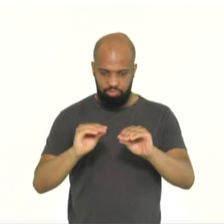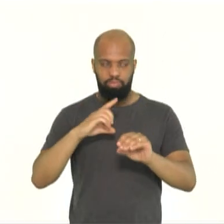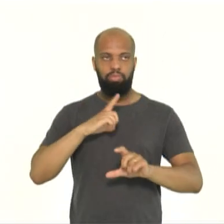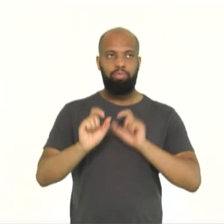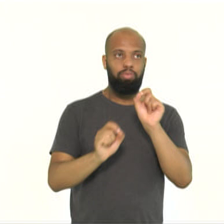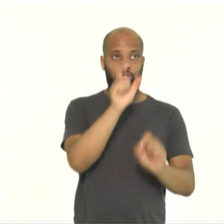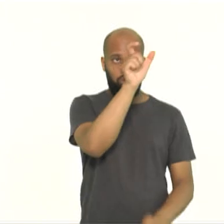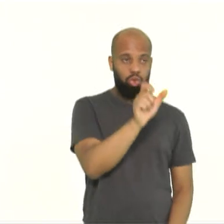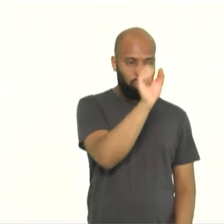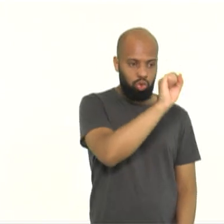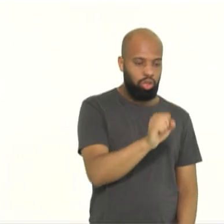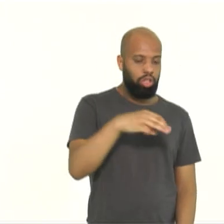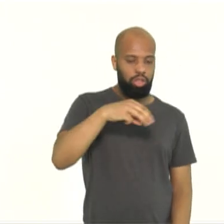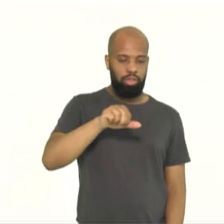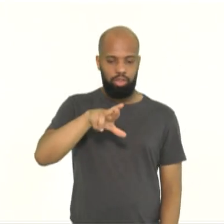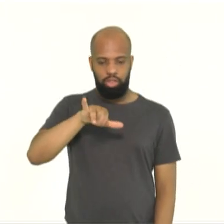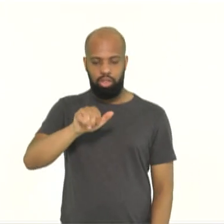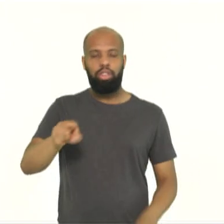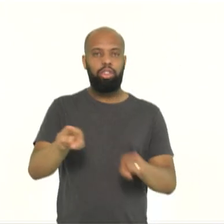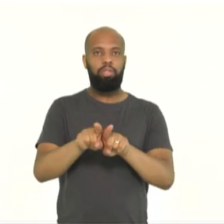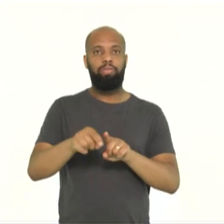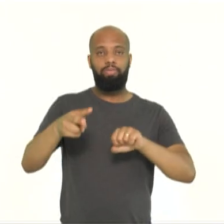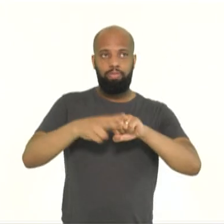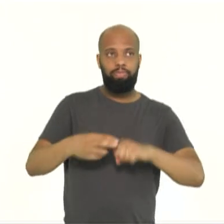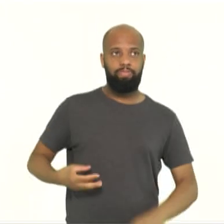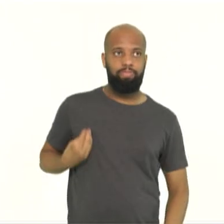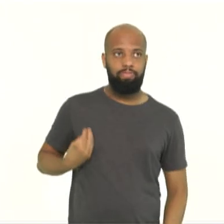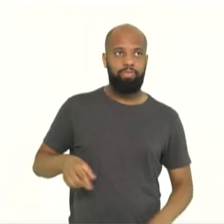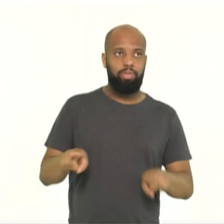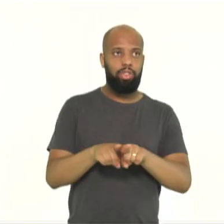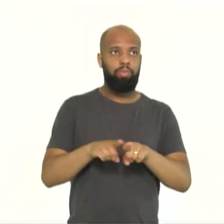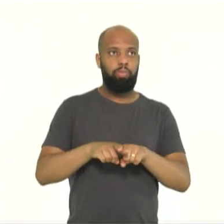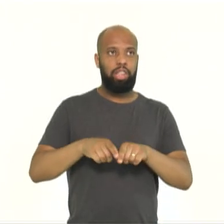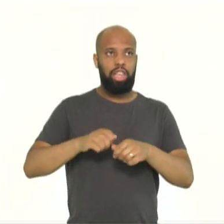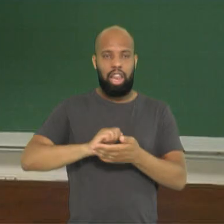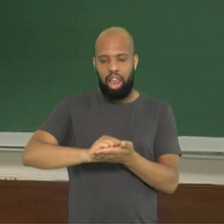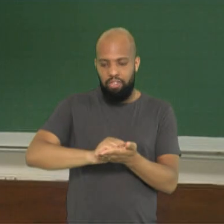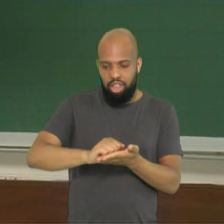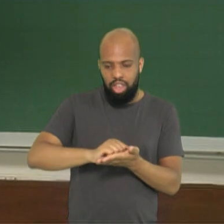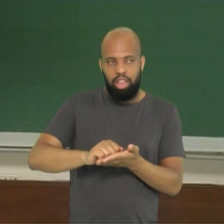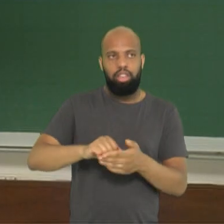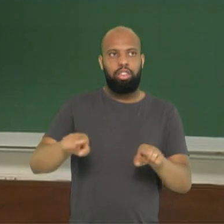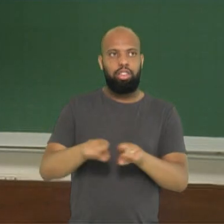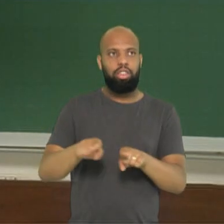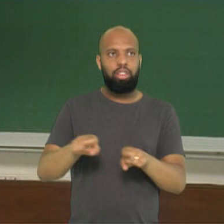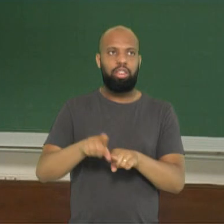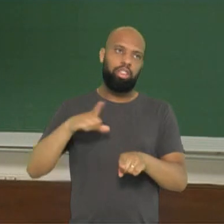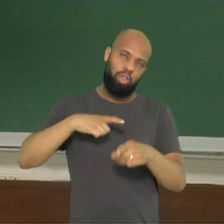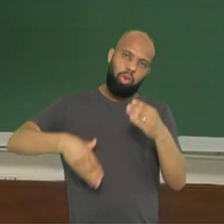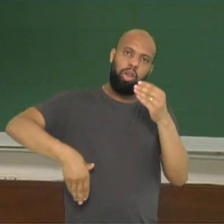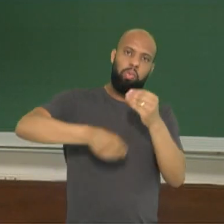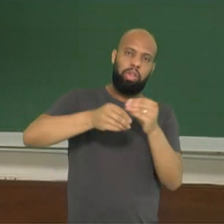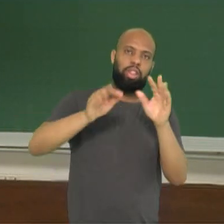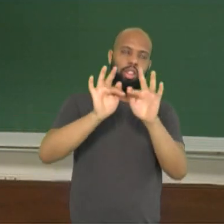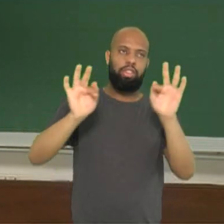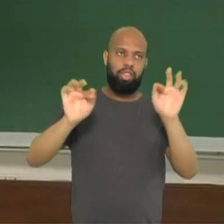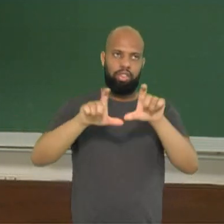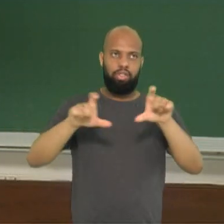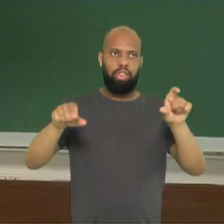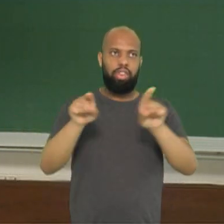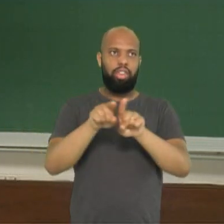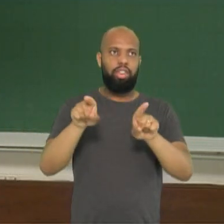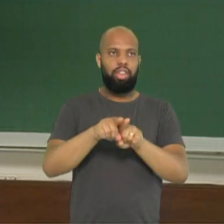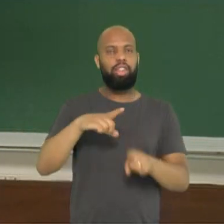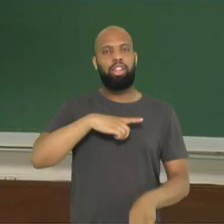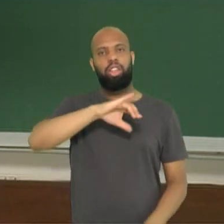Maria, verbo estar, o verbo no gerúndio, lavando, e o complemento, los trastes. Assim como acontece com